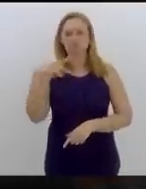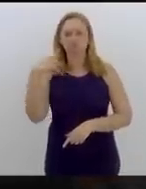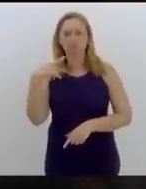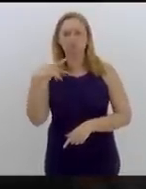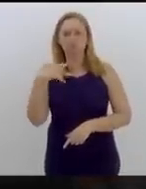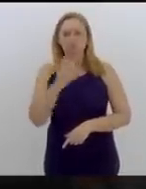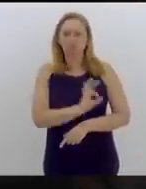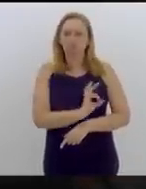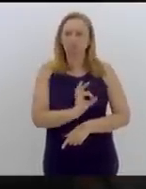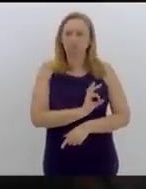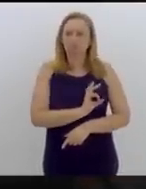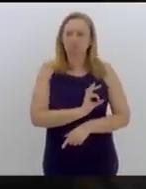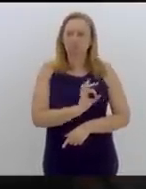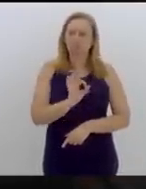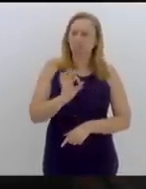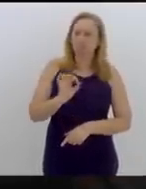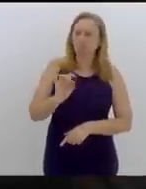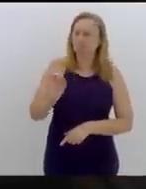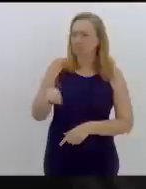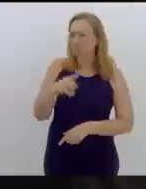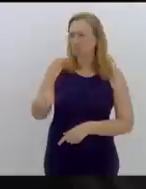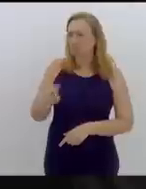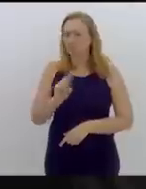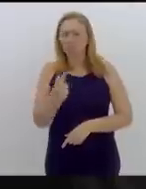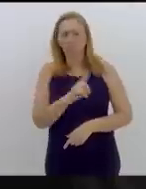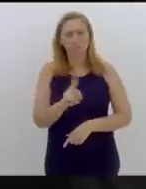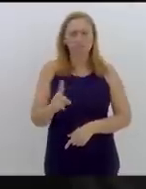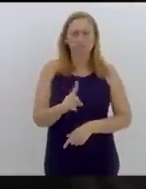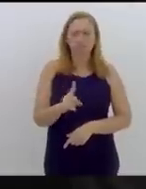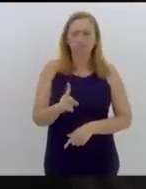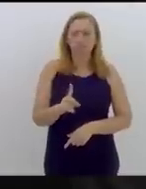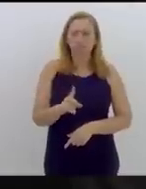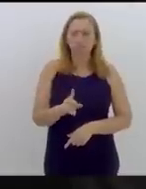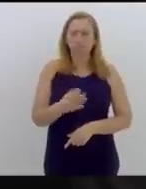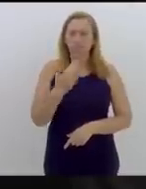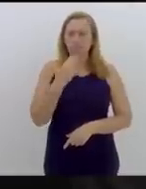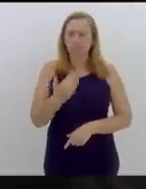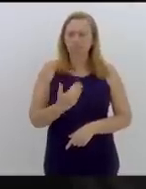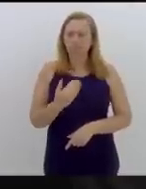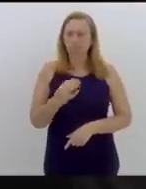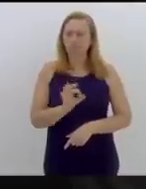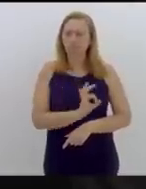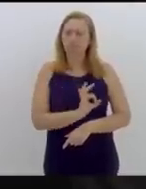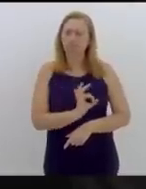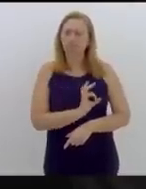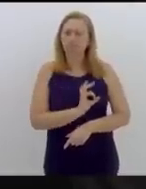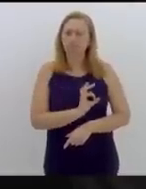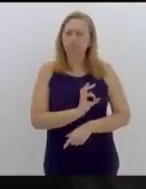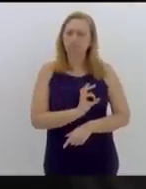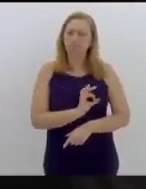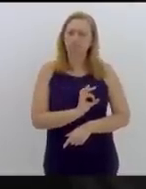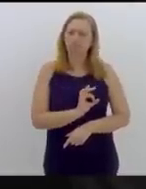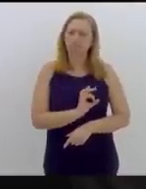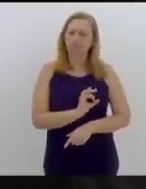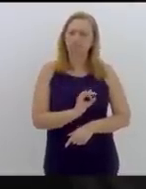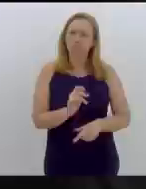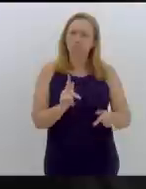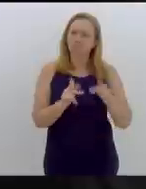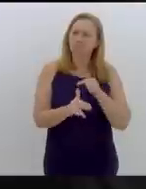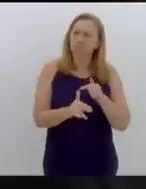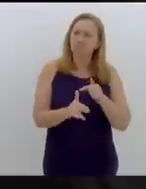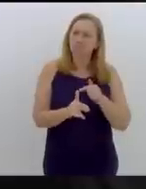na reserva ou não nenhum policial que tenha me pedido a interferência